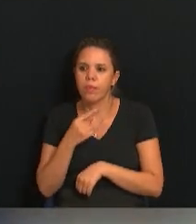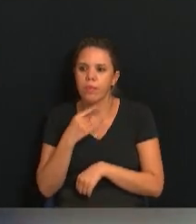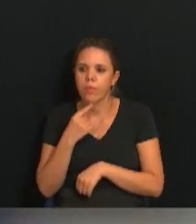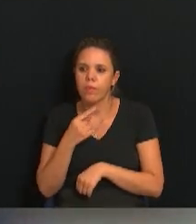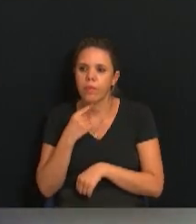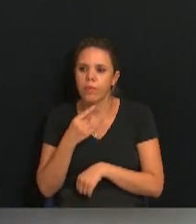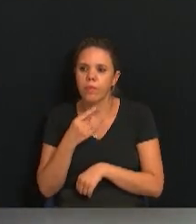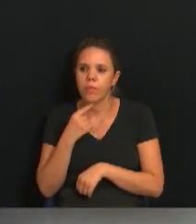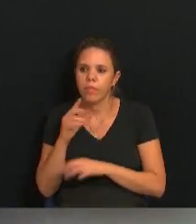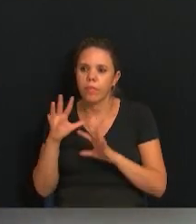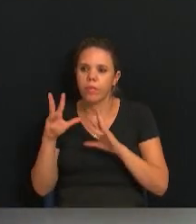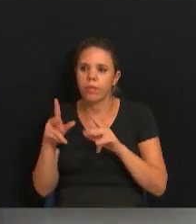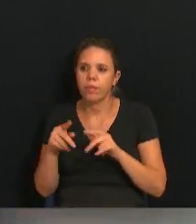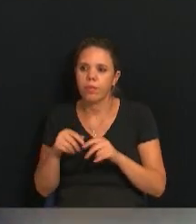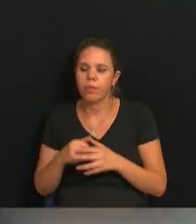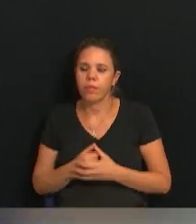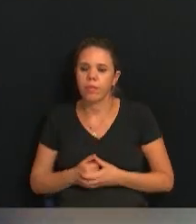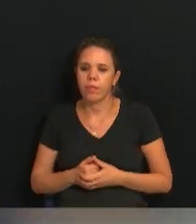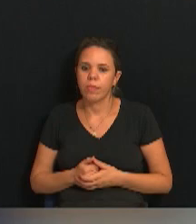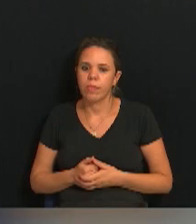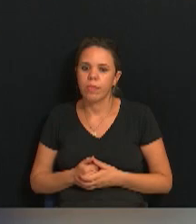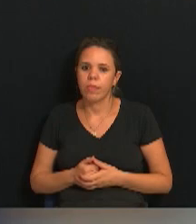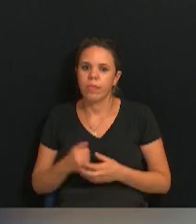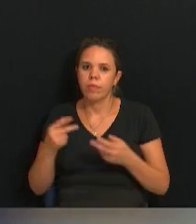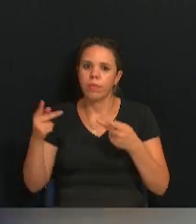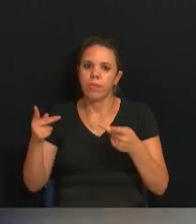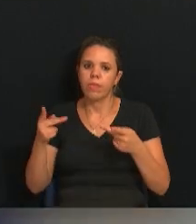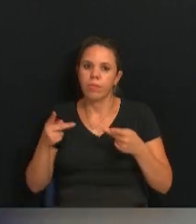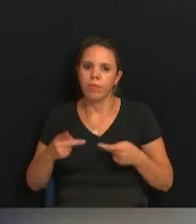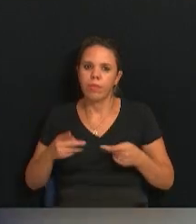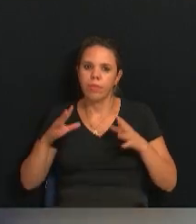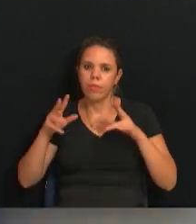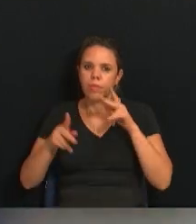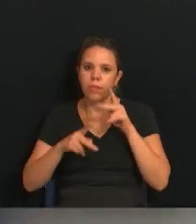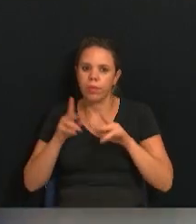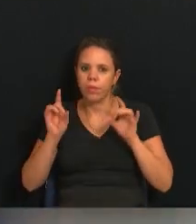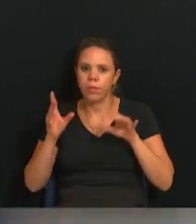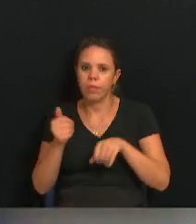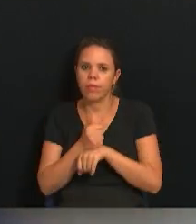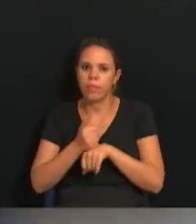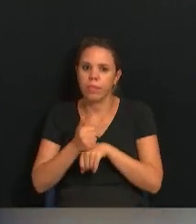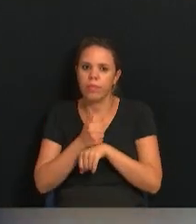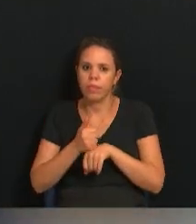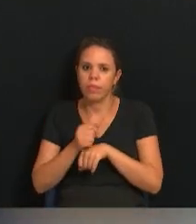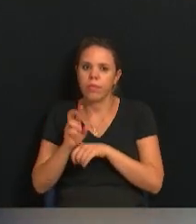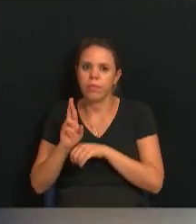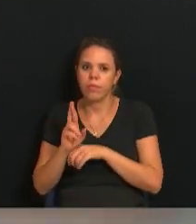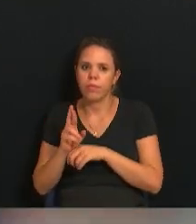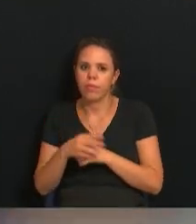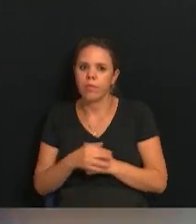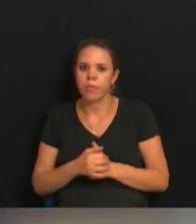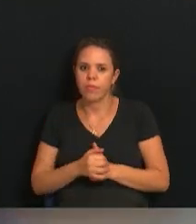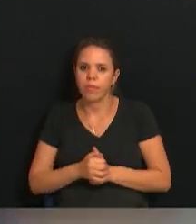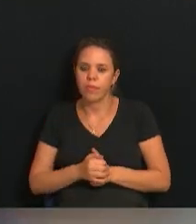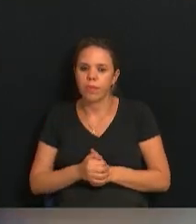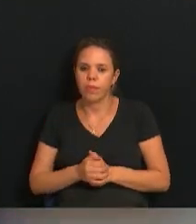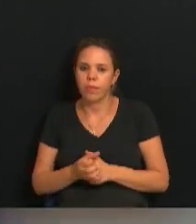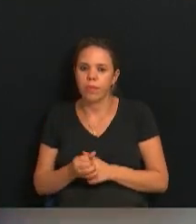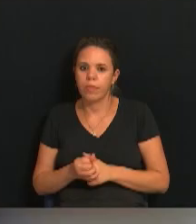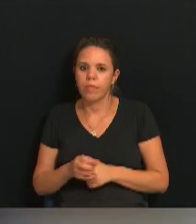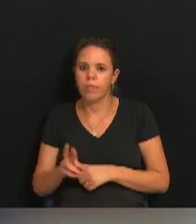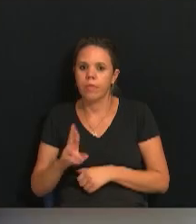para todos os convidados, todos os especialistas, os doutores, para que eles possam